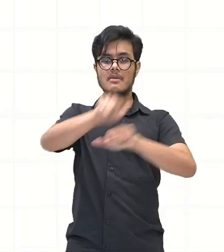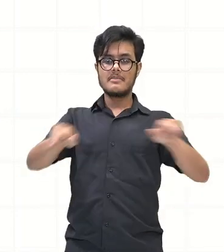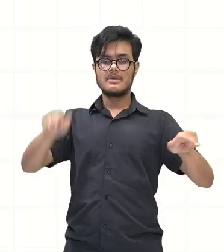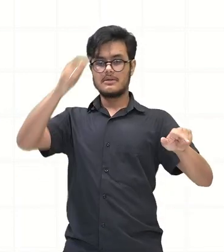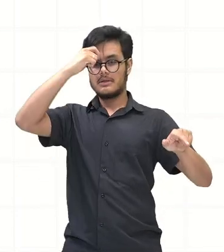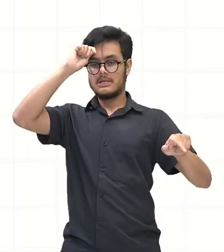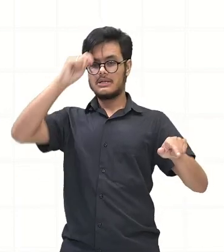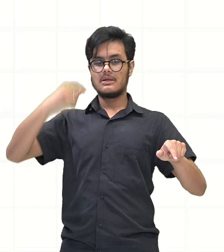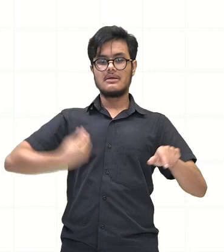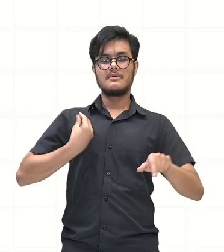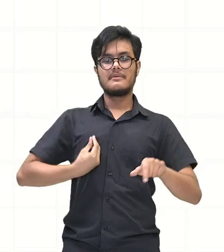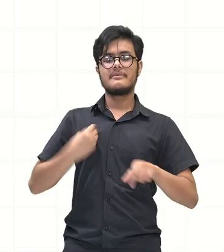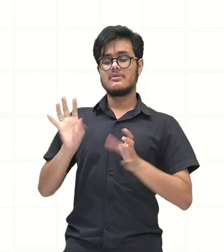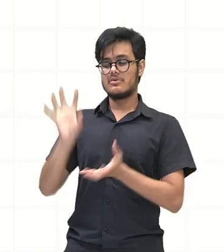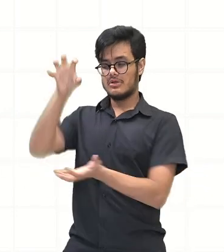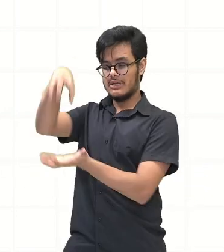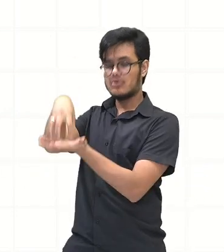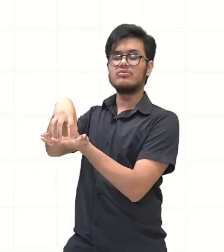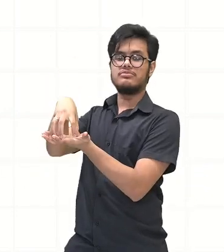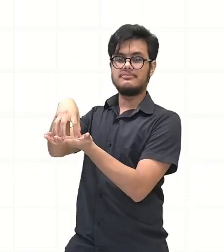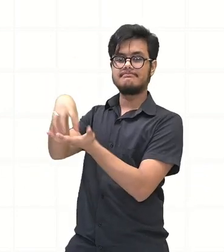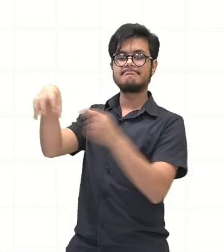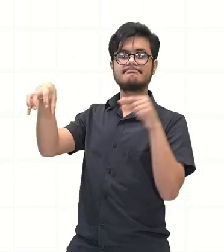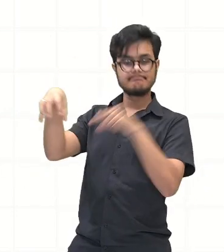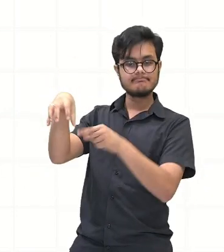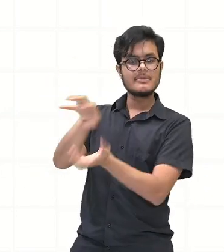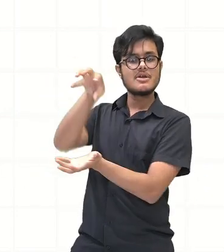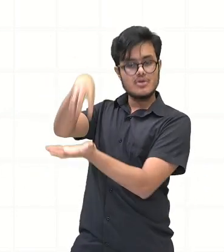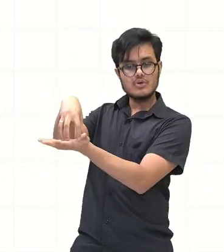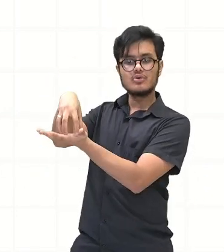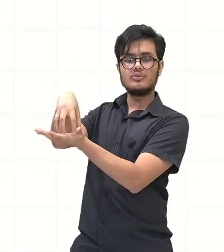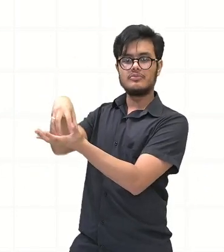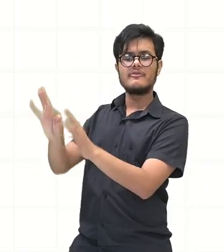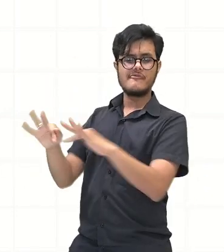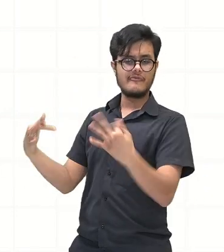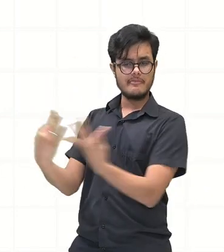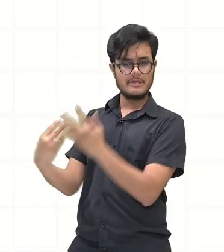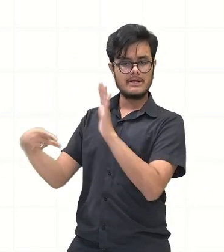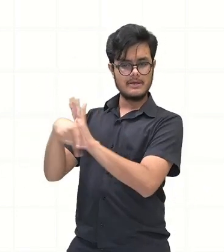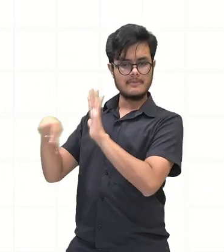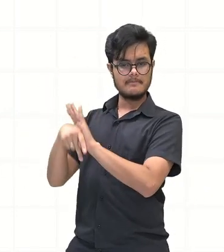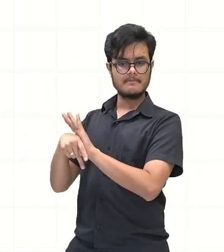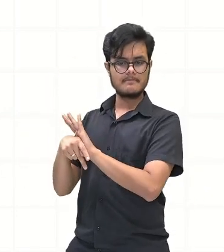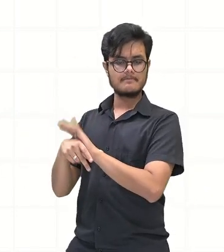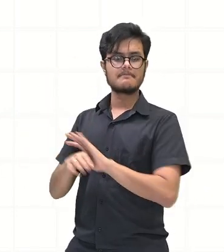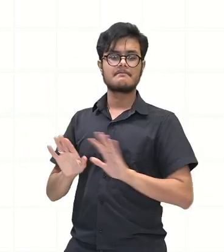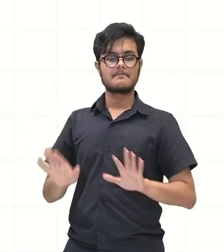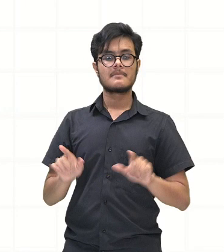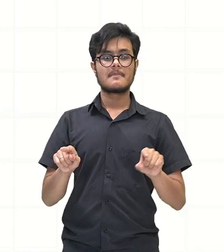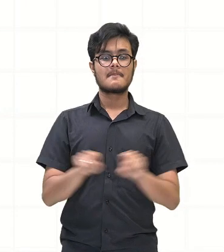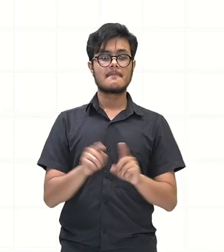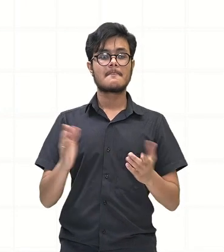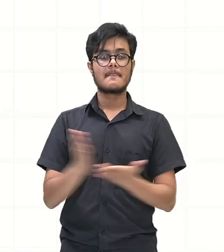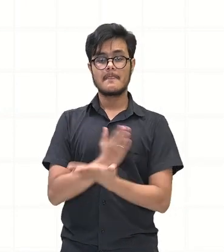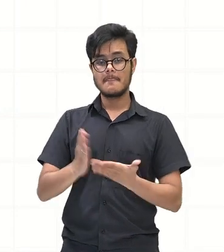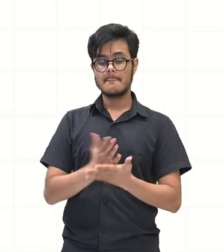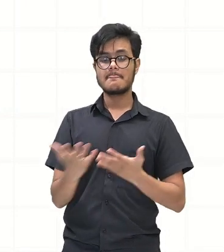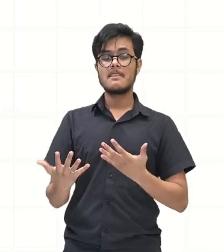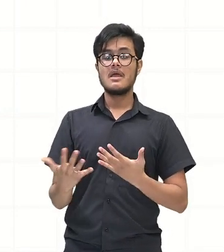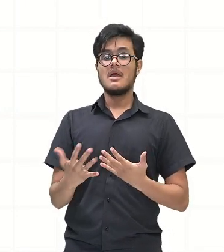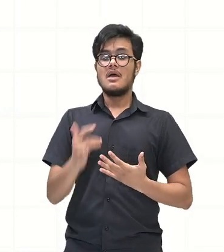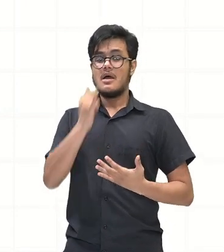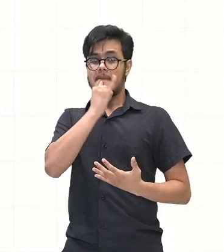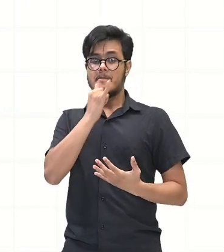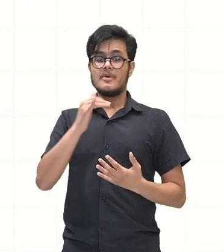povos africanos viviam em clãs, ou seja, em famílias ou em tribos. E dentre a